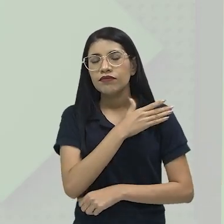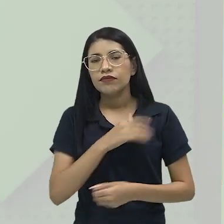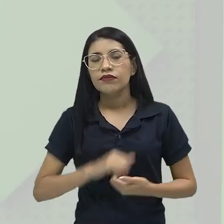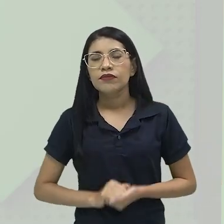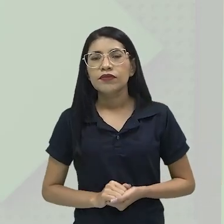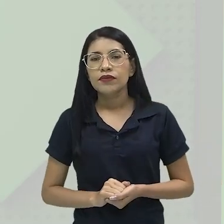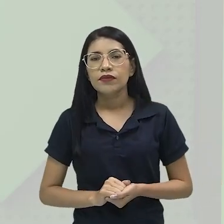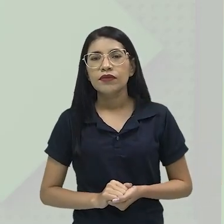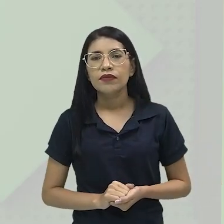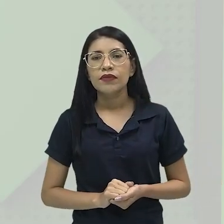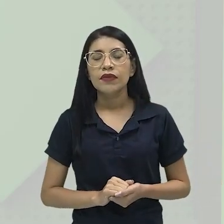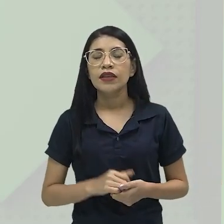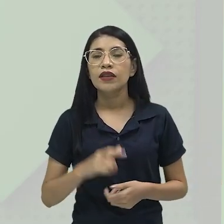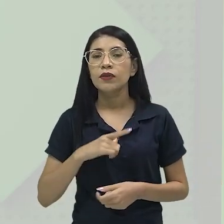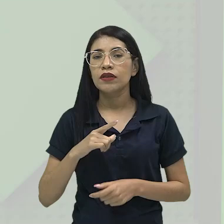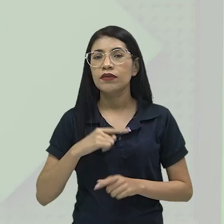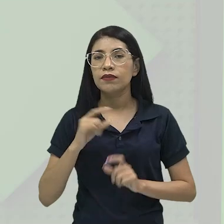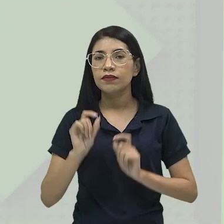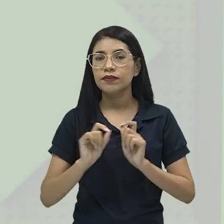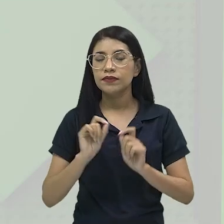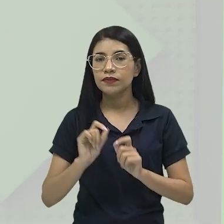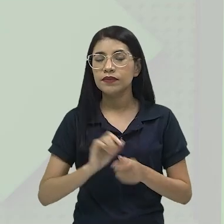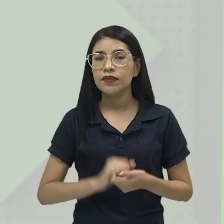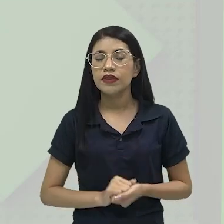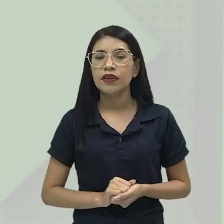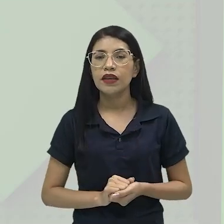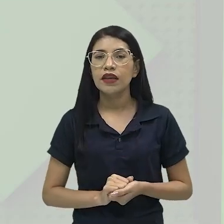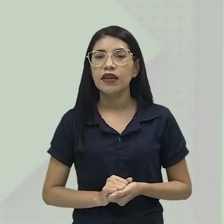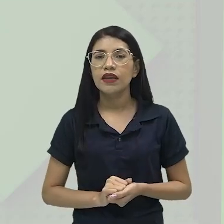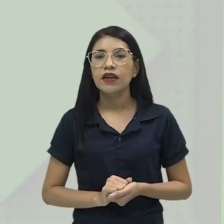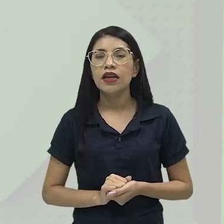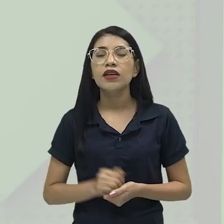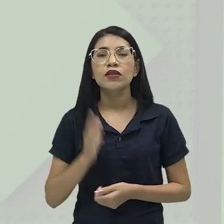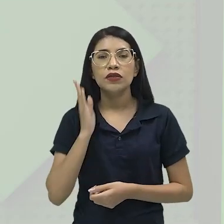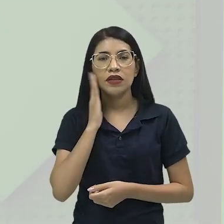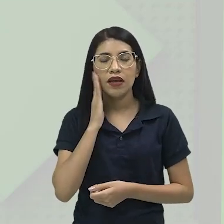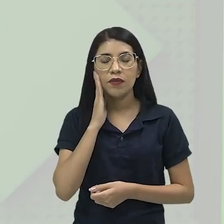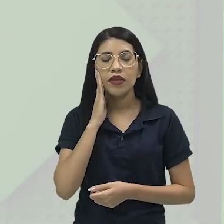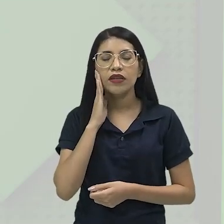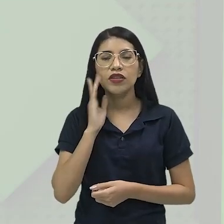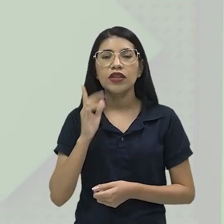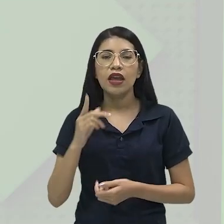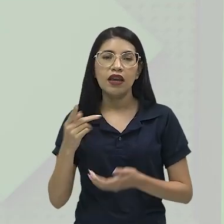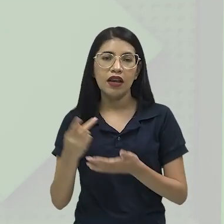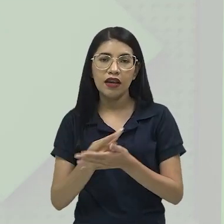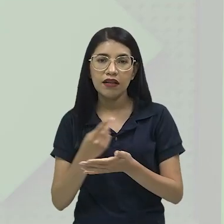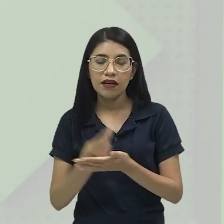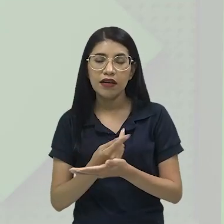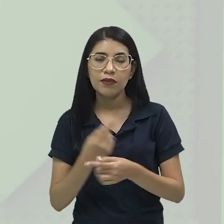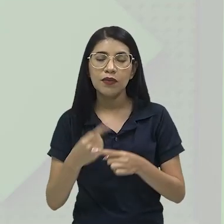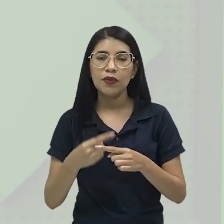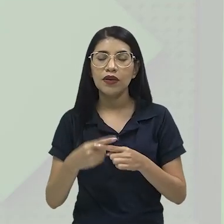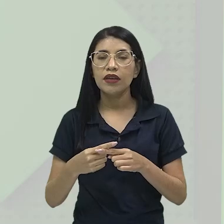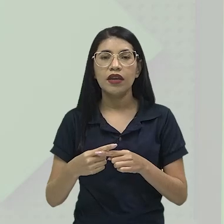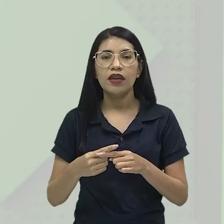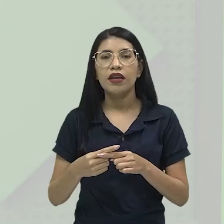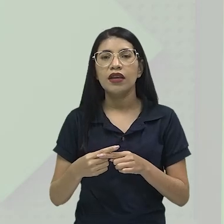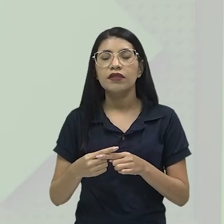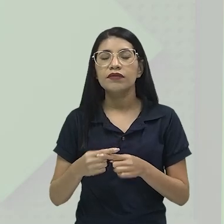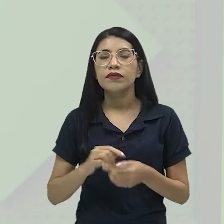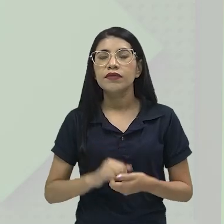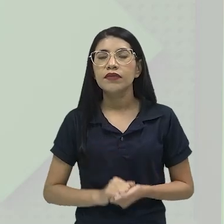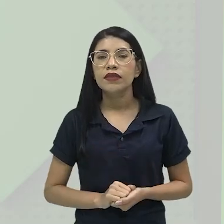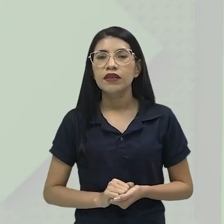houve sim esse reconhecimento de erro pelo Estado por terem tratado